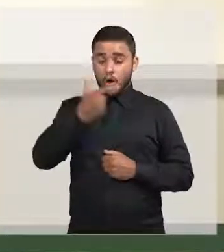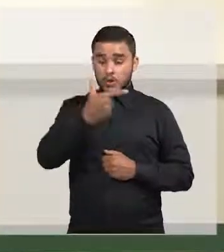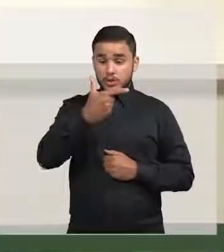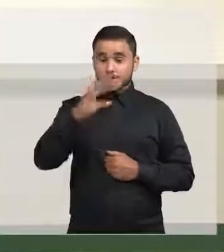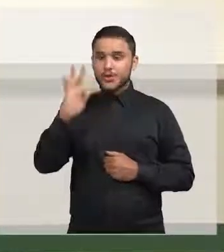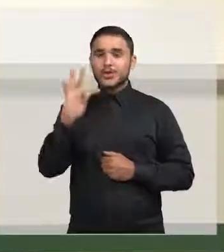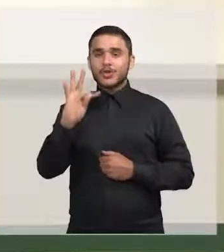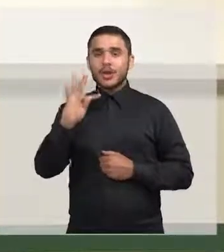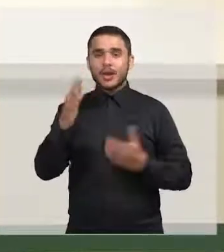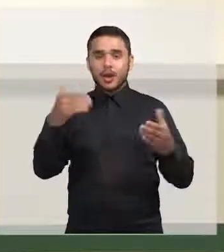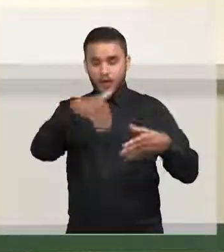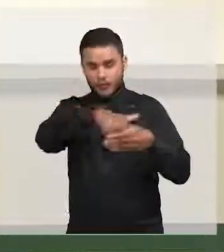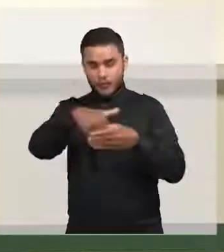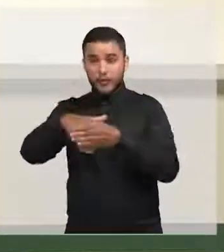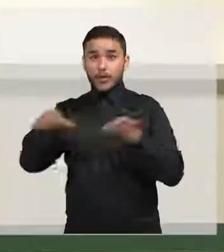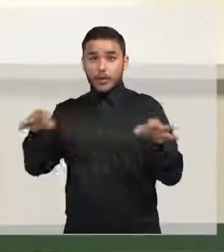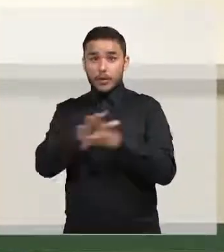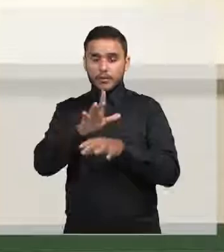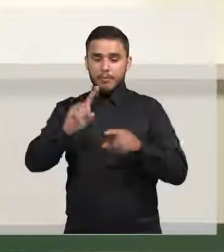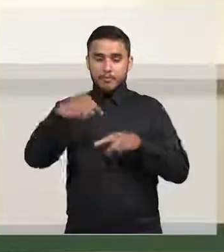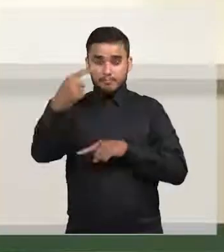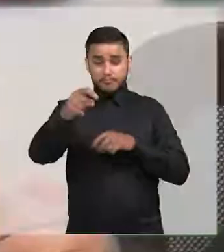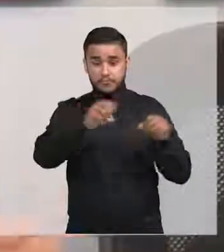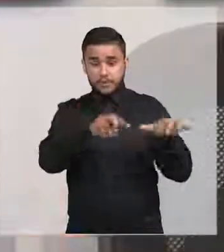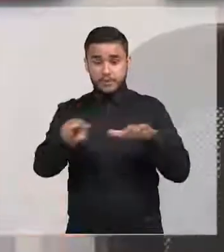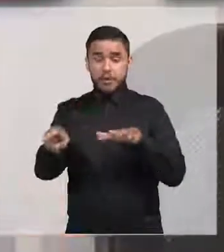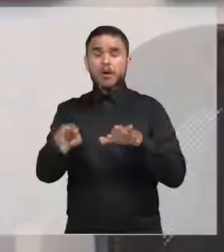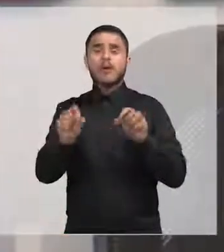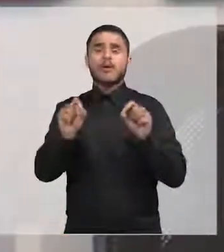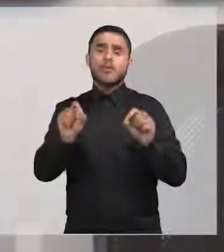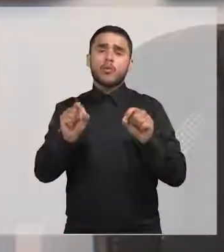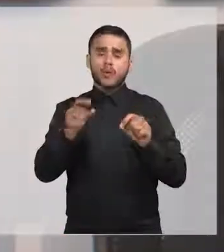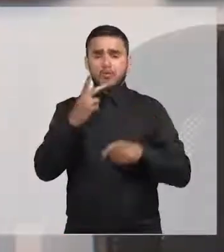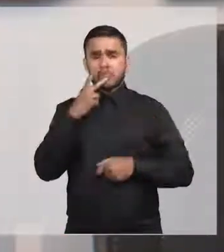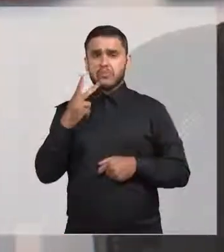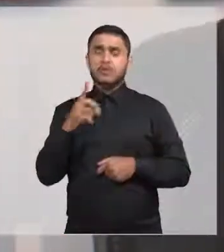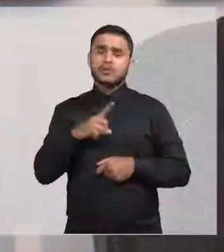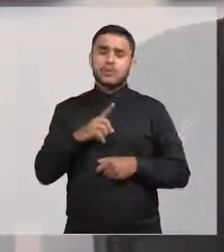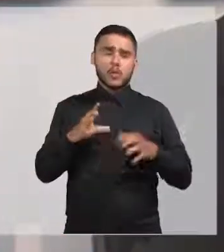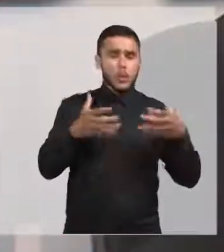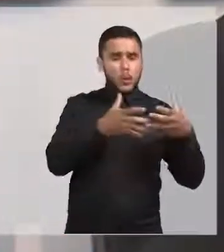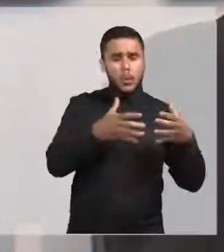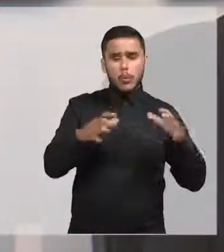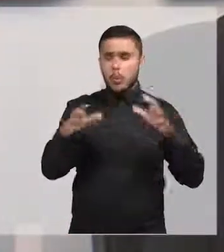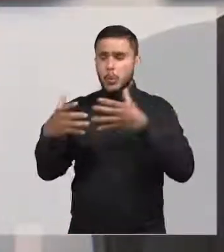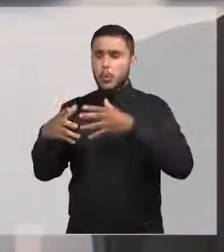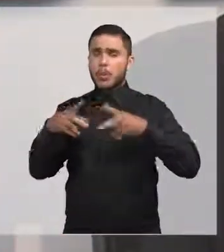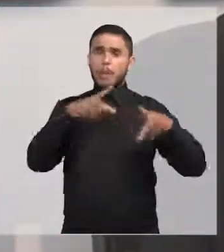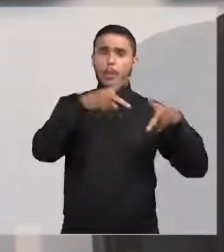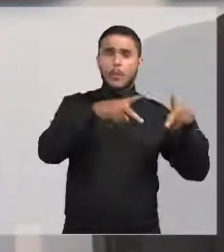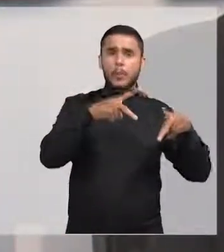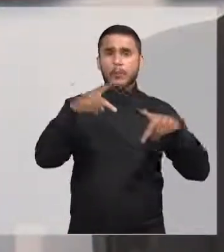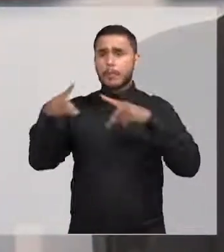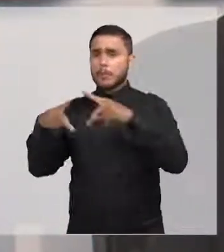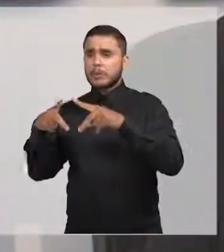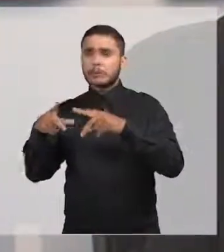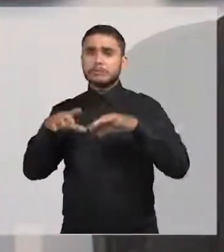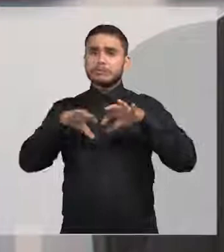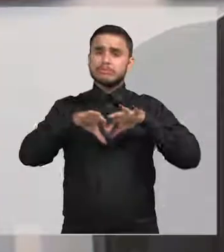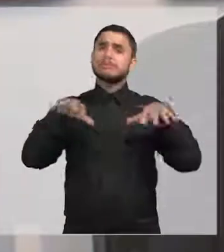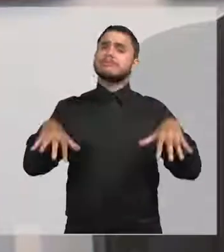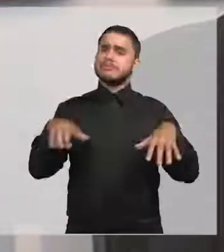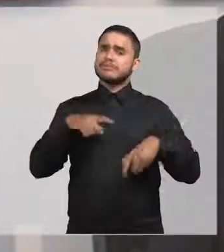for, se ele estava no meio dos 22, como foi entregado, porque a lista foi entregada na quarta, Isso. na